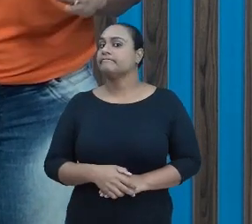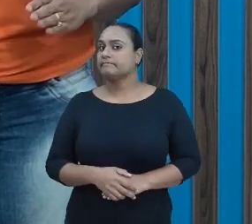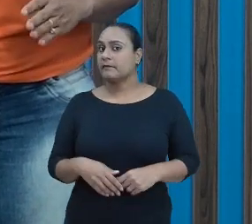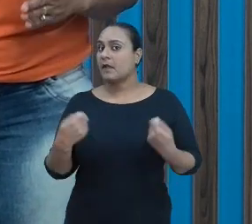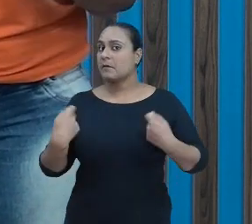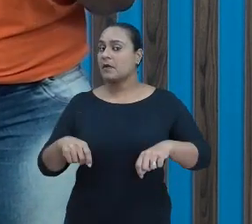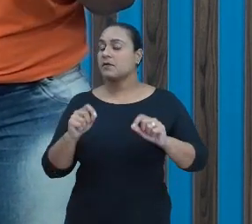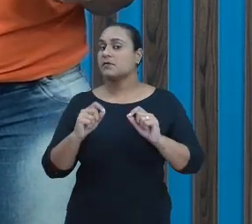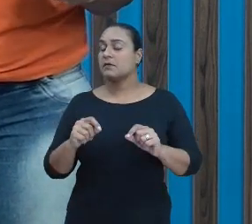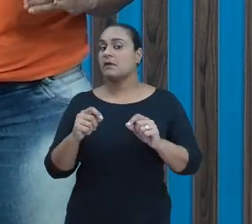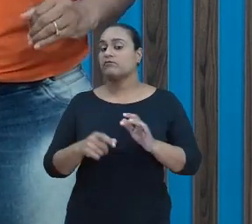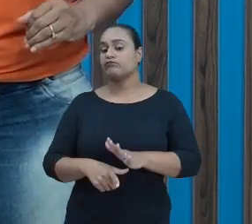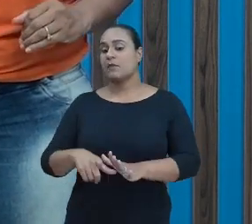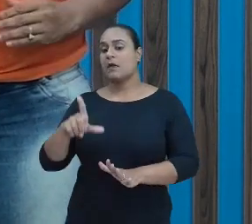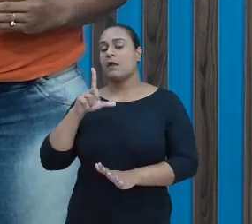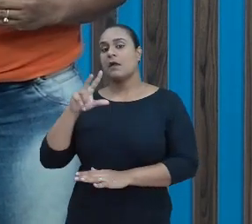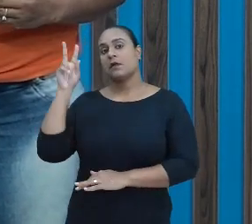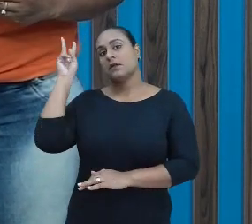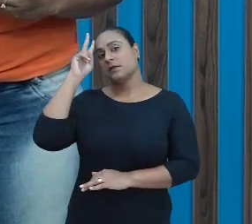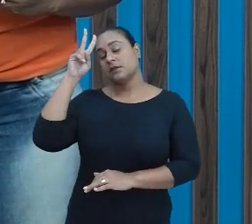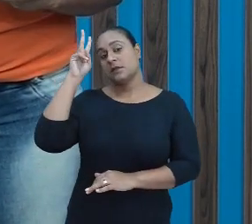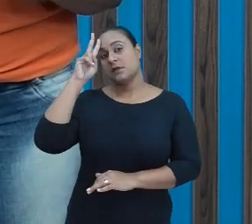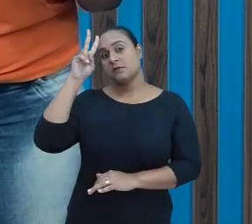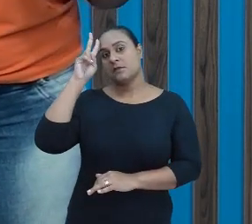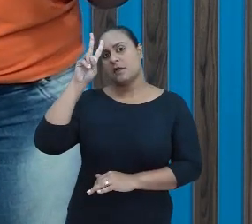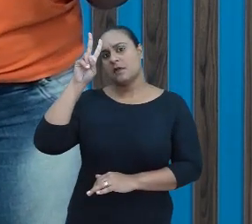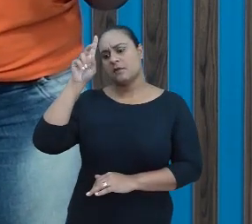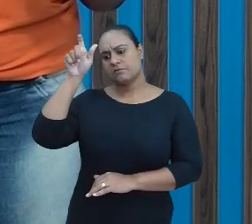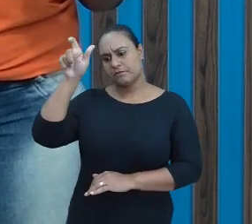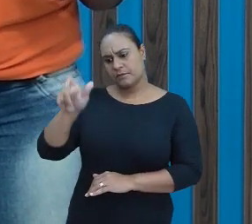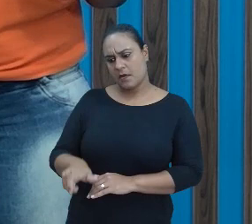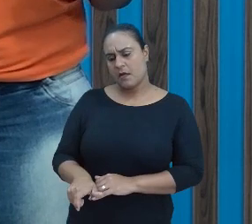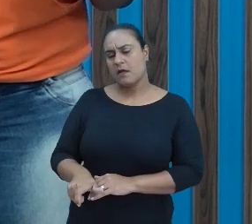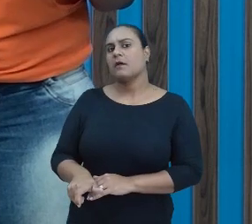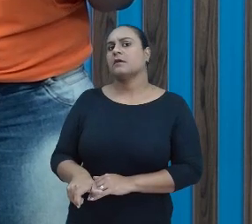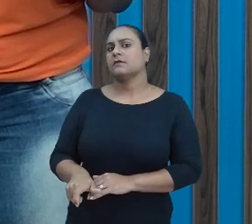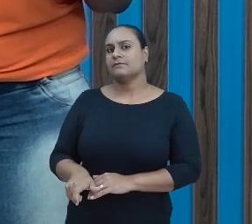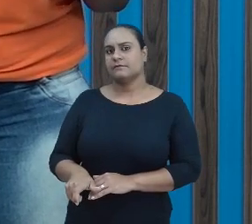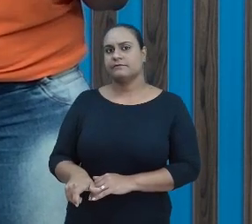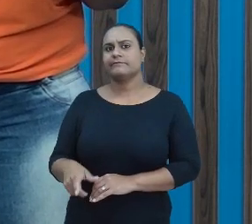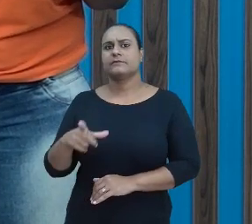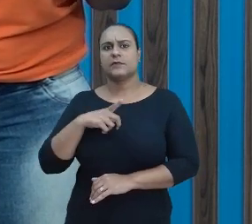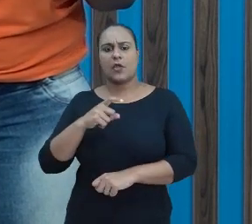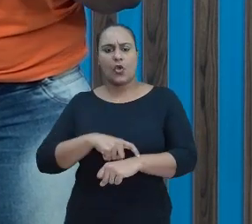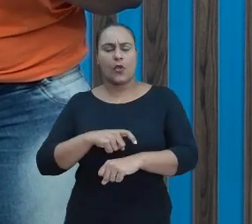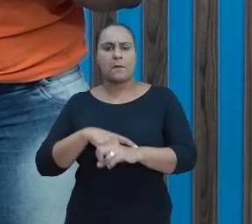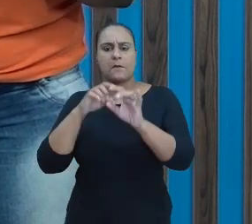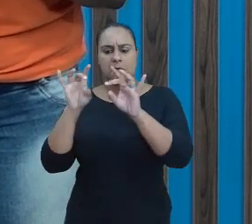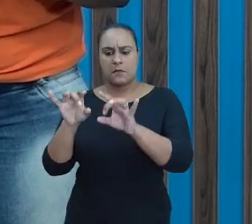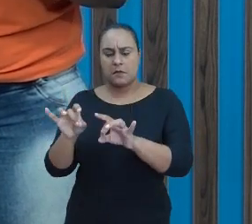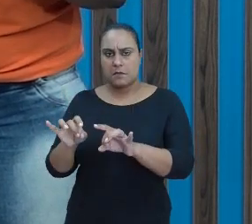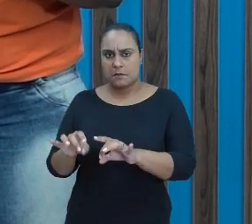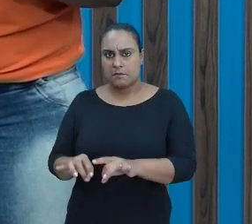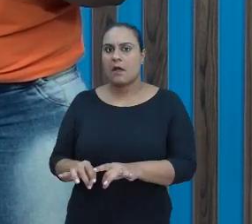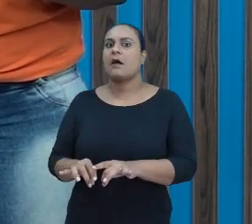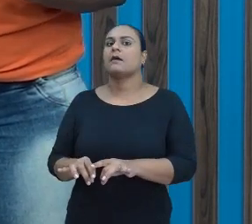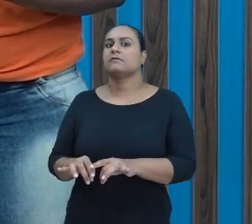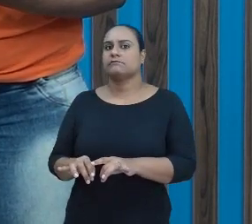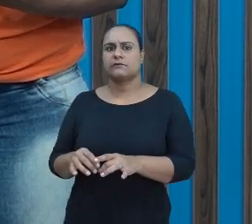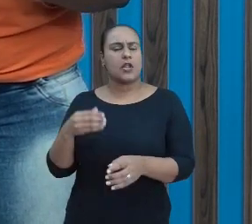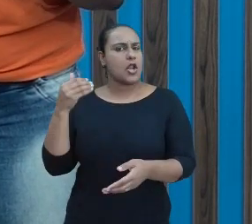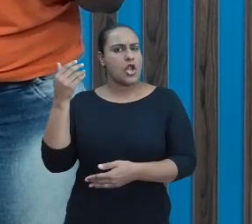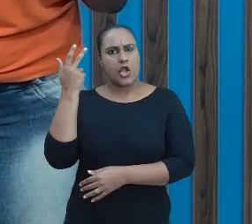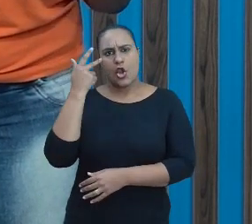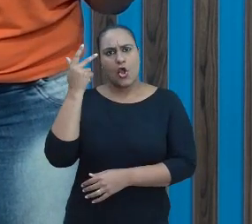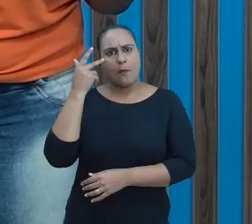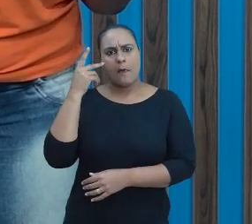devemos antes lembrar que o ser humano ele tem um tempo específico estabelecido que faz parte